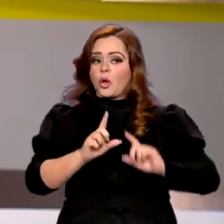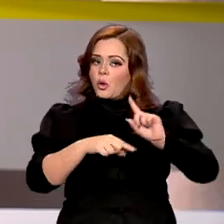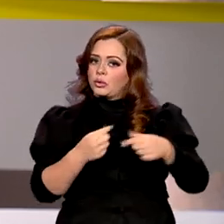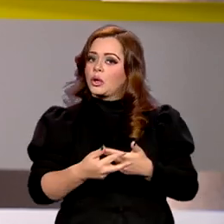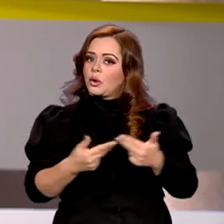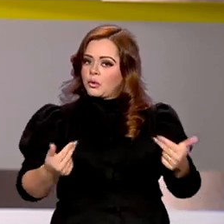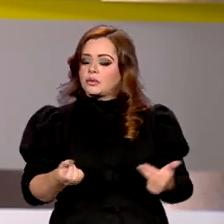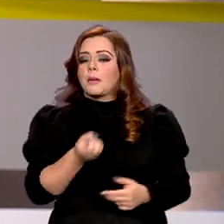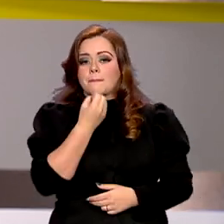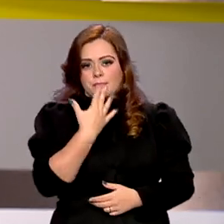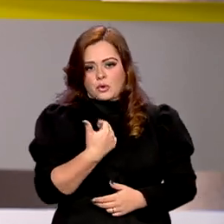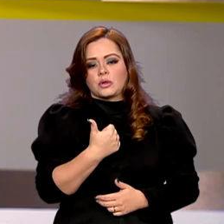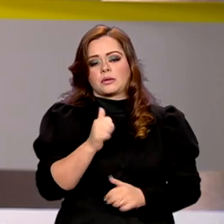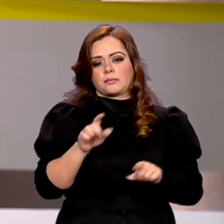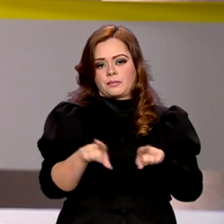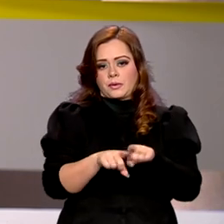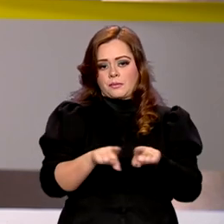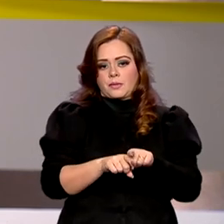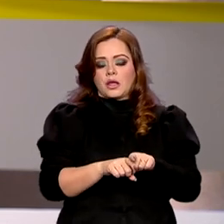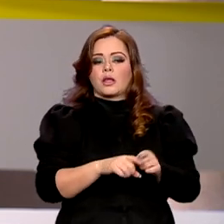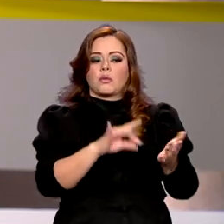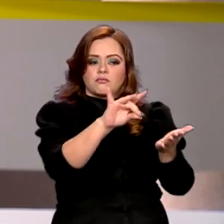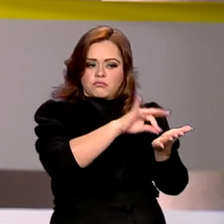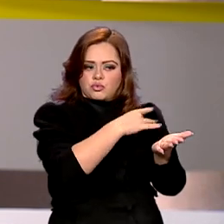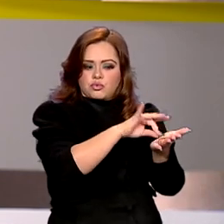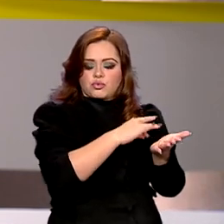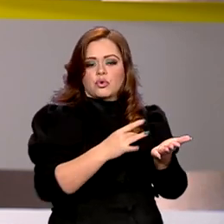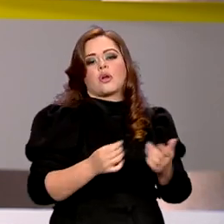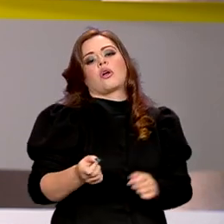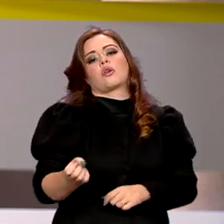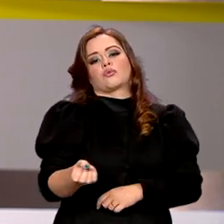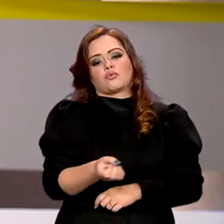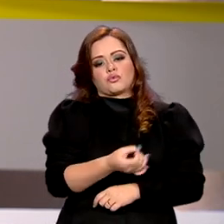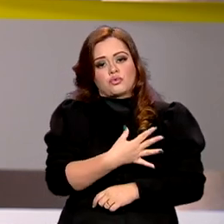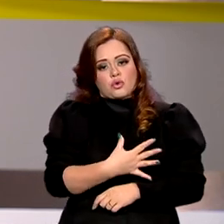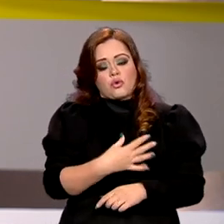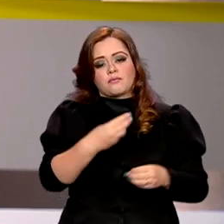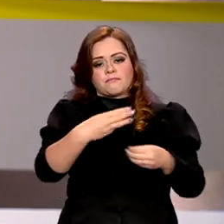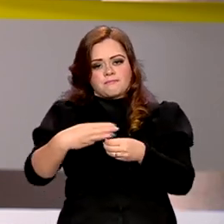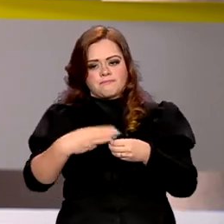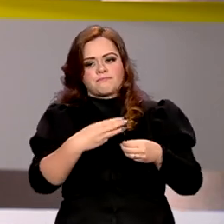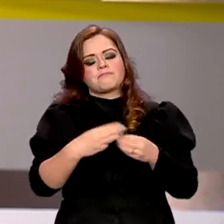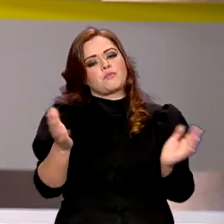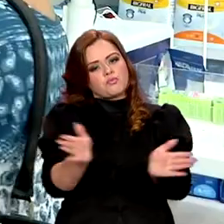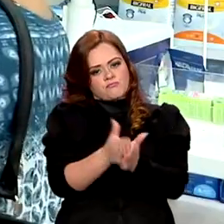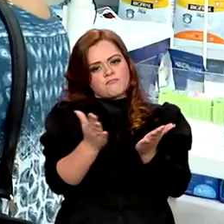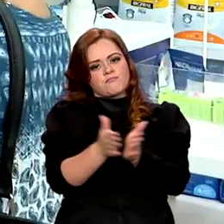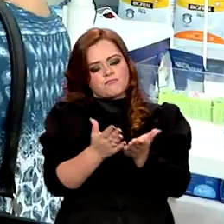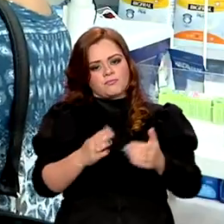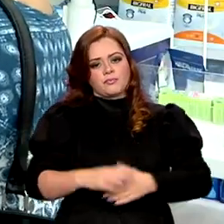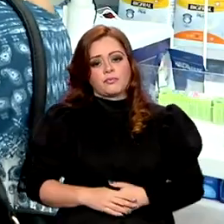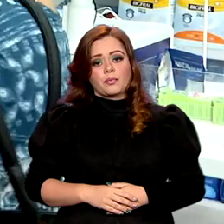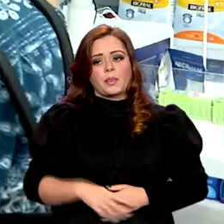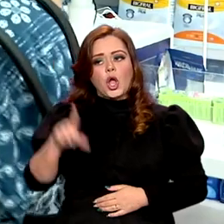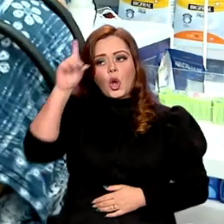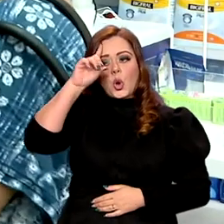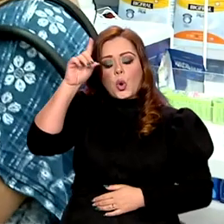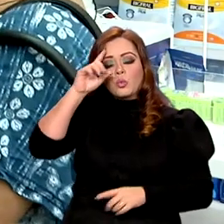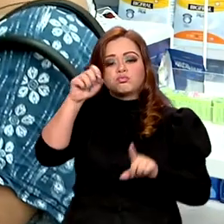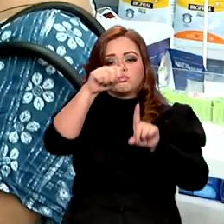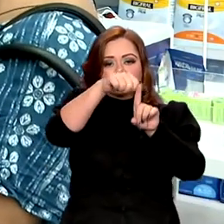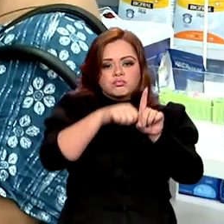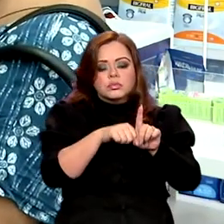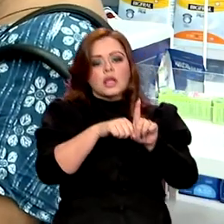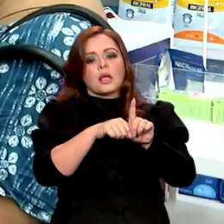novidade é o credenciamento de novas unidades em municípios de maior vulnerabilidade. Todo mês, a Dona Maria